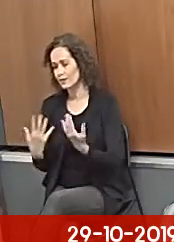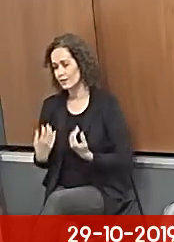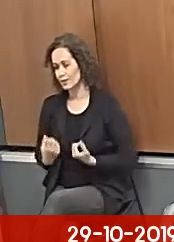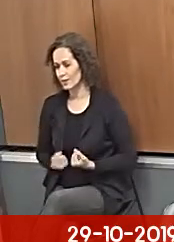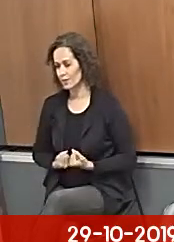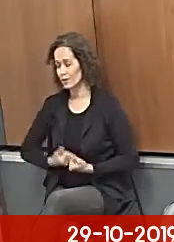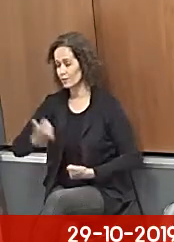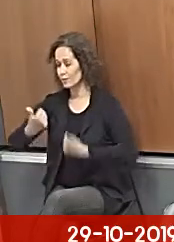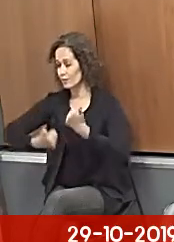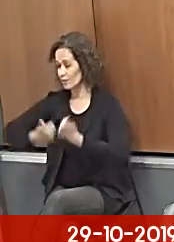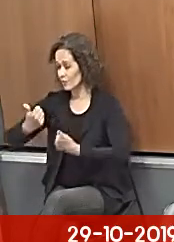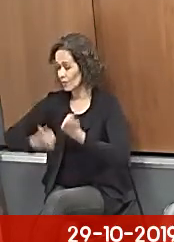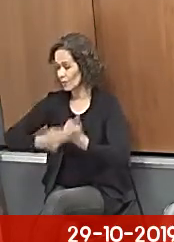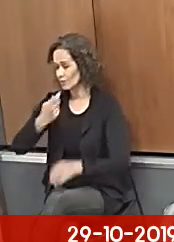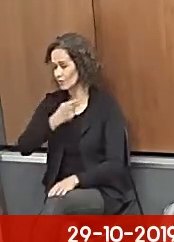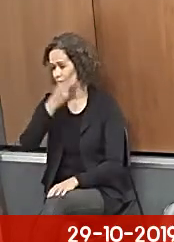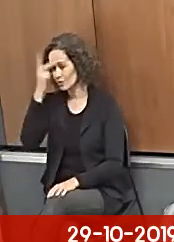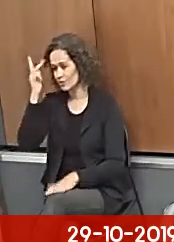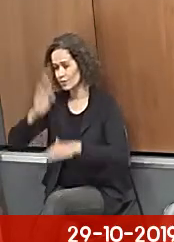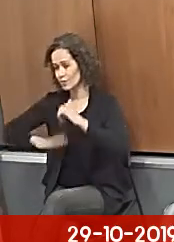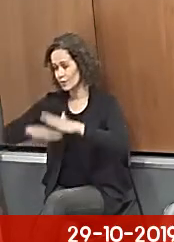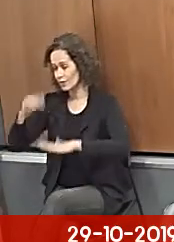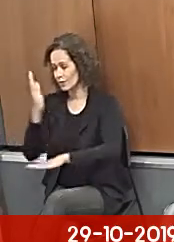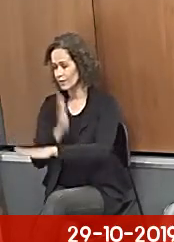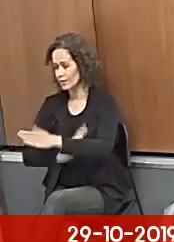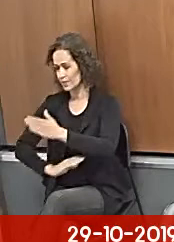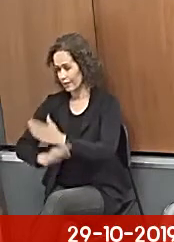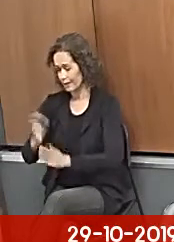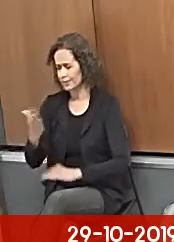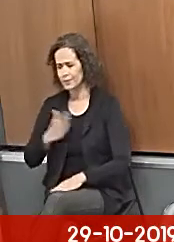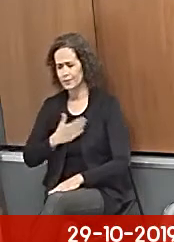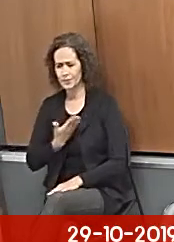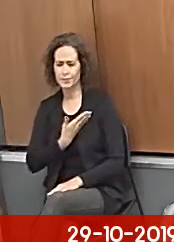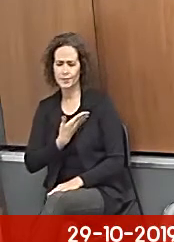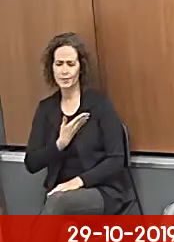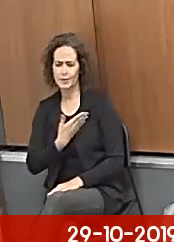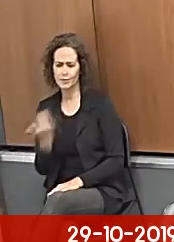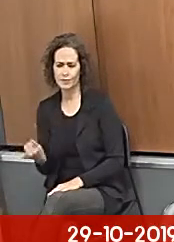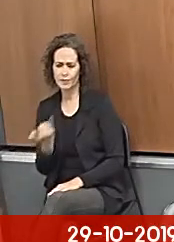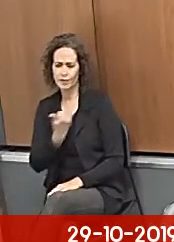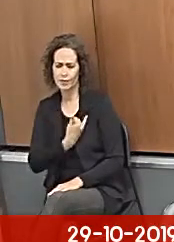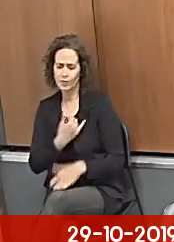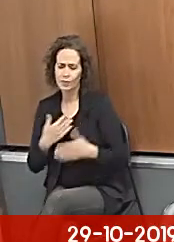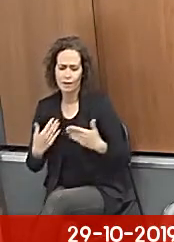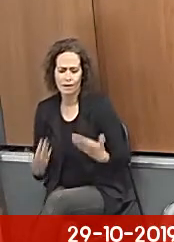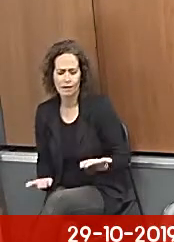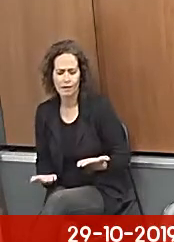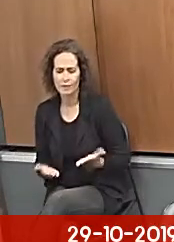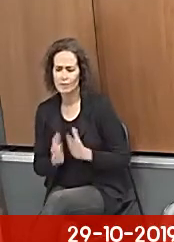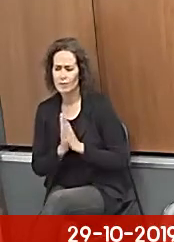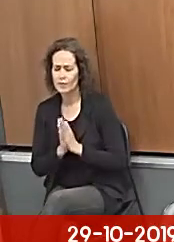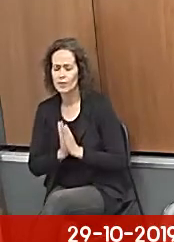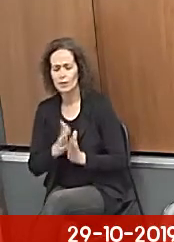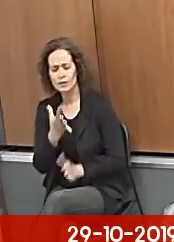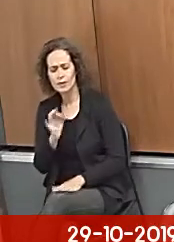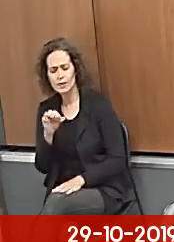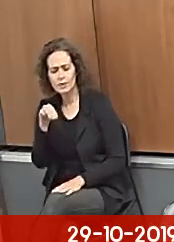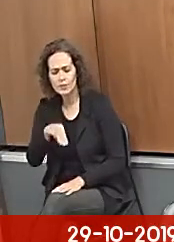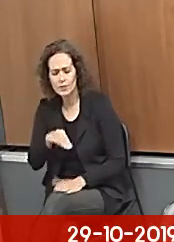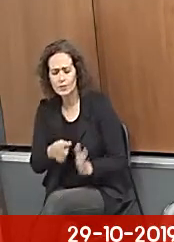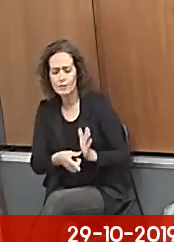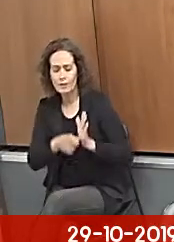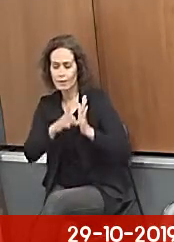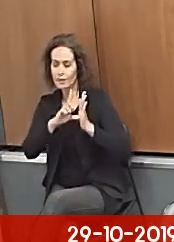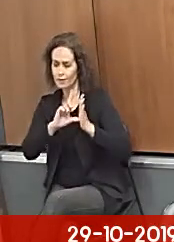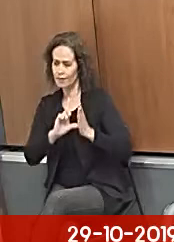futebol de amputados. O meu amigo aqui do lado falou para mim assim, puxa vida, arruma uma partida de futebol 10 minutos antes de um